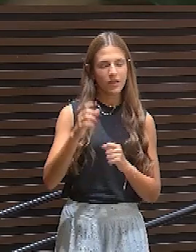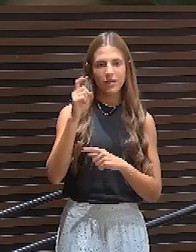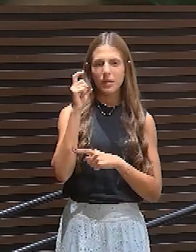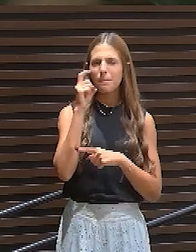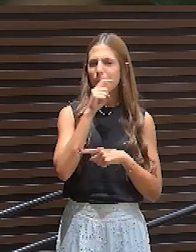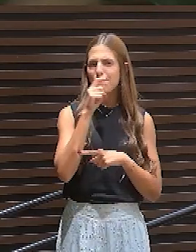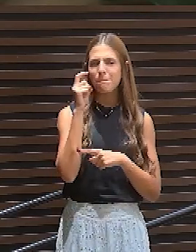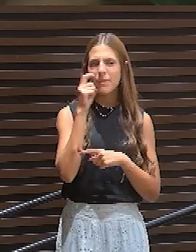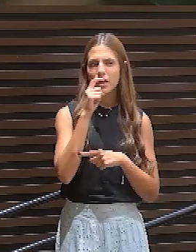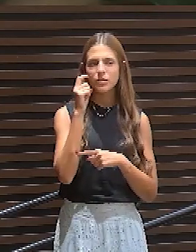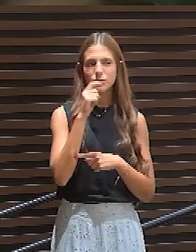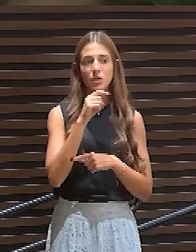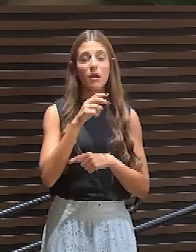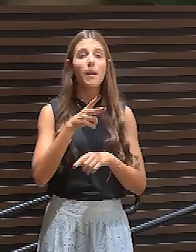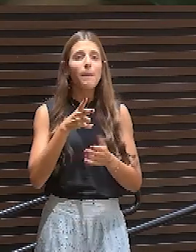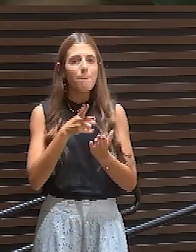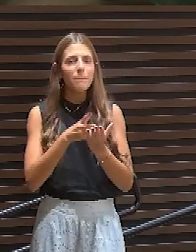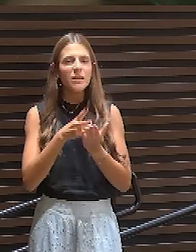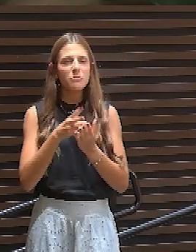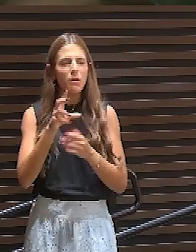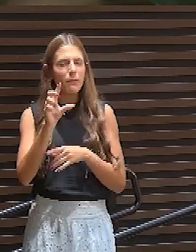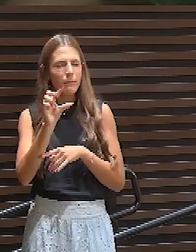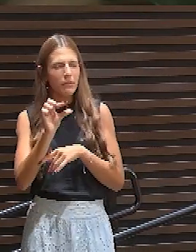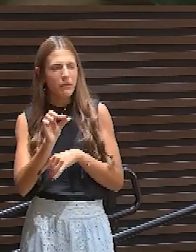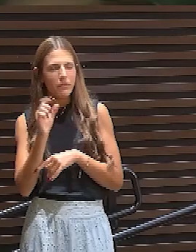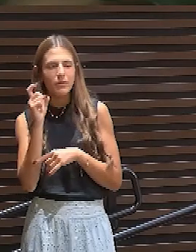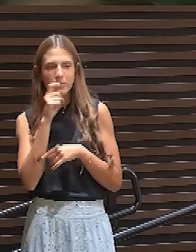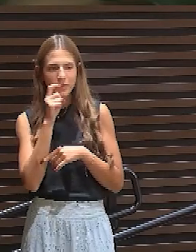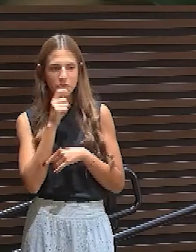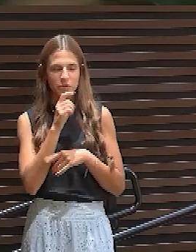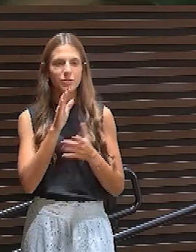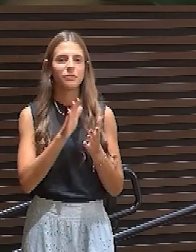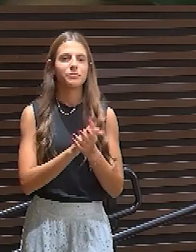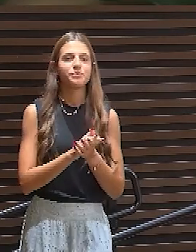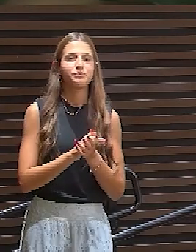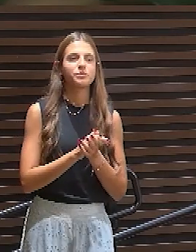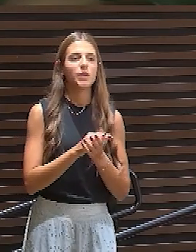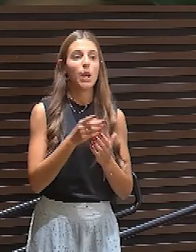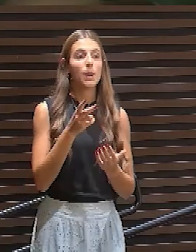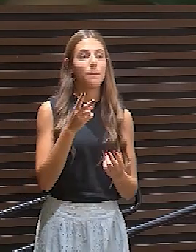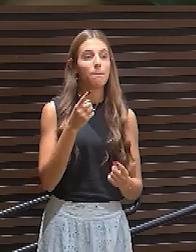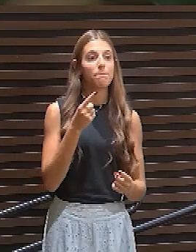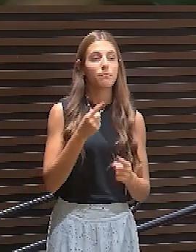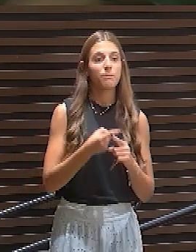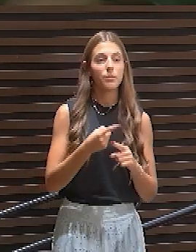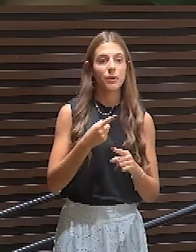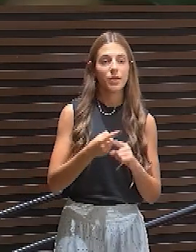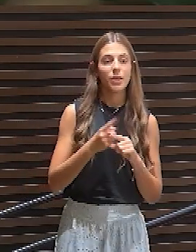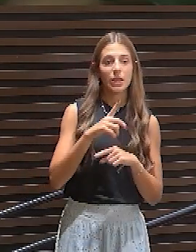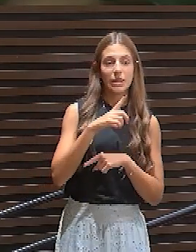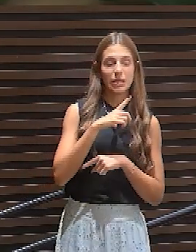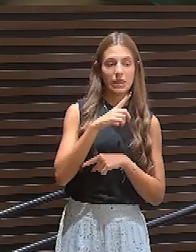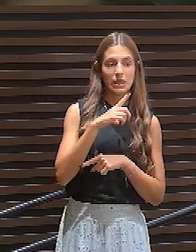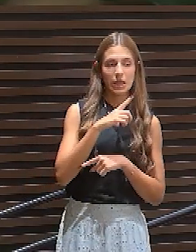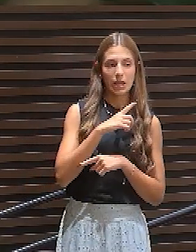mesmo mentiras brancas, porque tem um conceito de que há algumas mentirinhas que